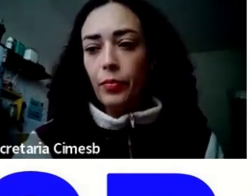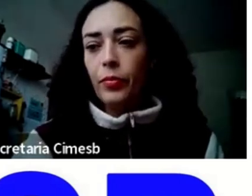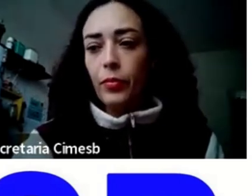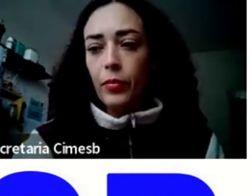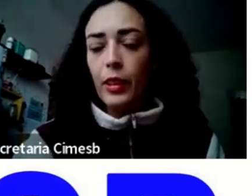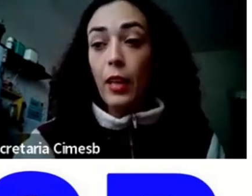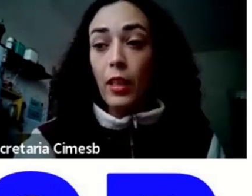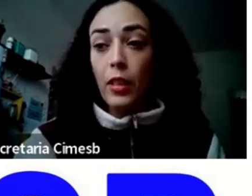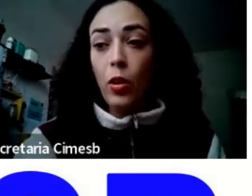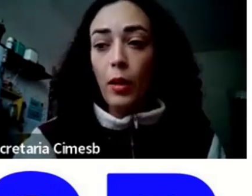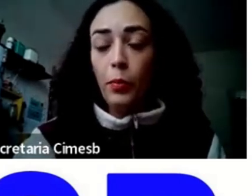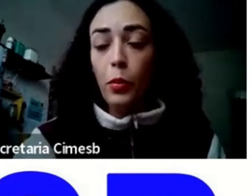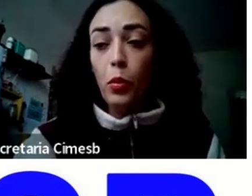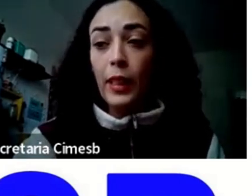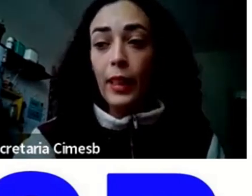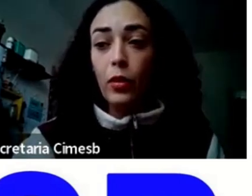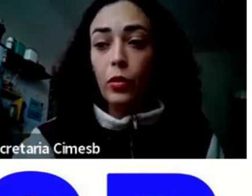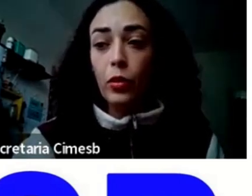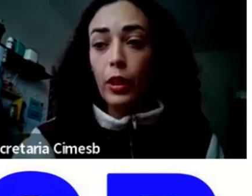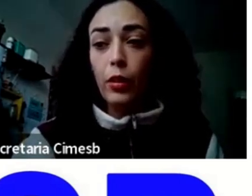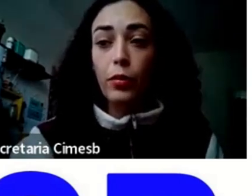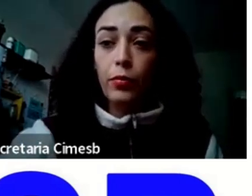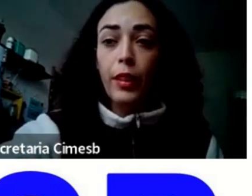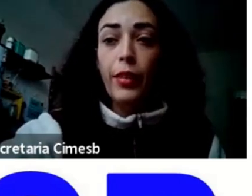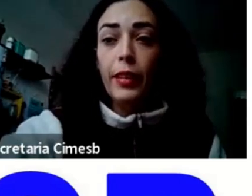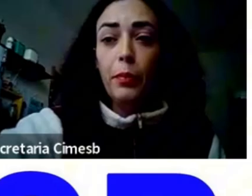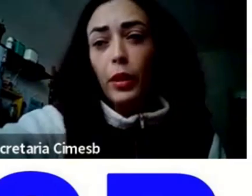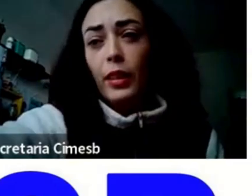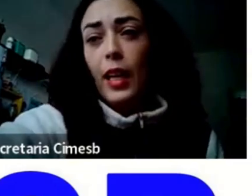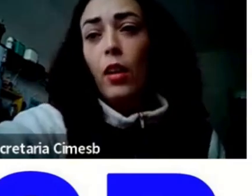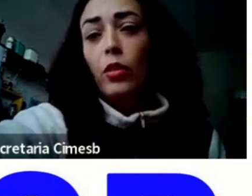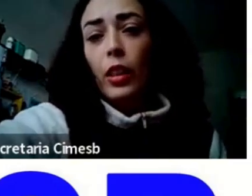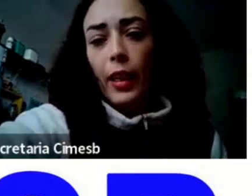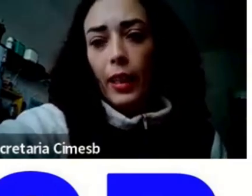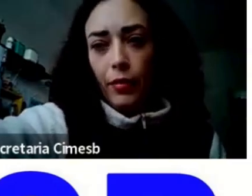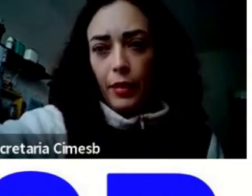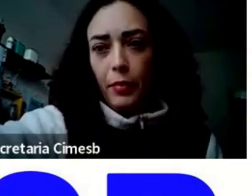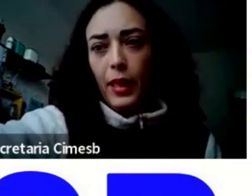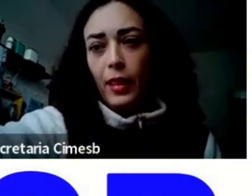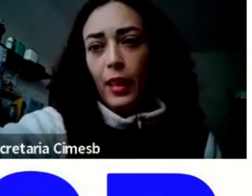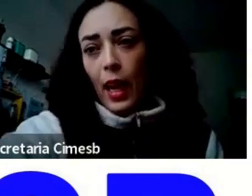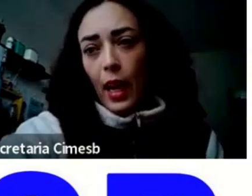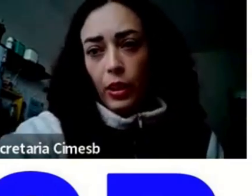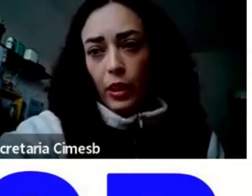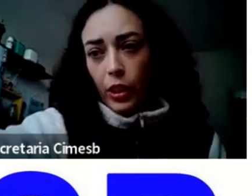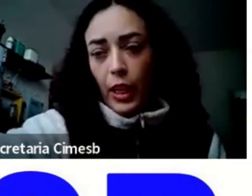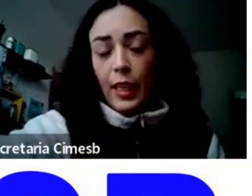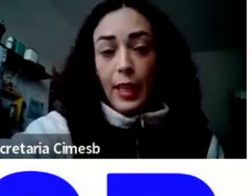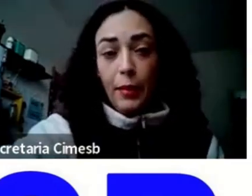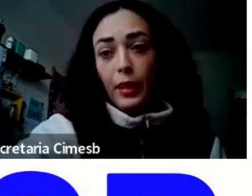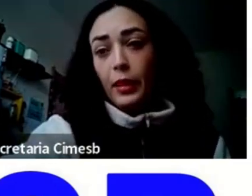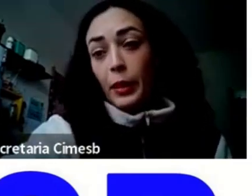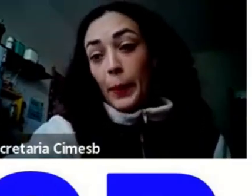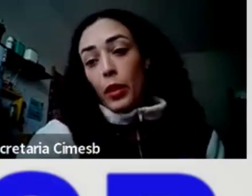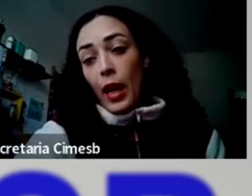base. Saio da escola pública, onde eu verifico esse potencial de levar cada vez mais adiante